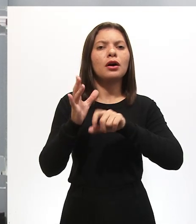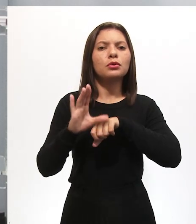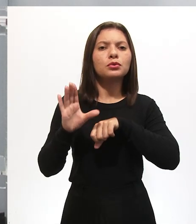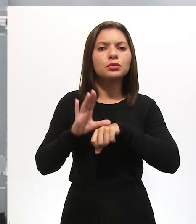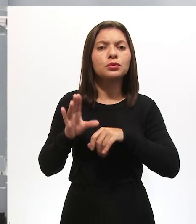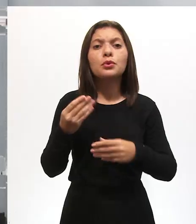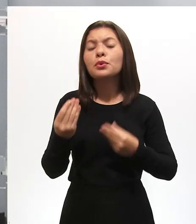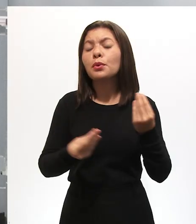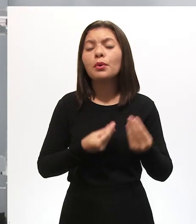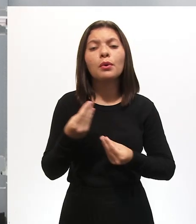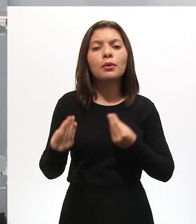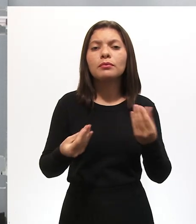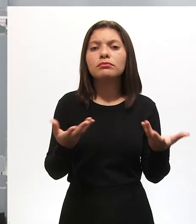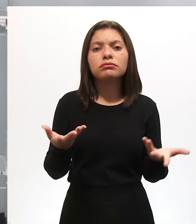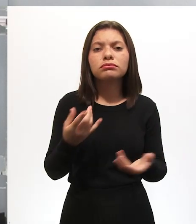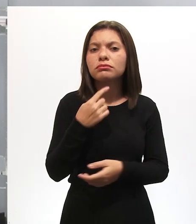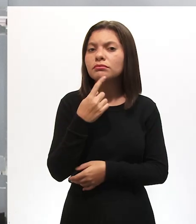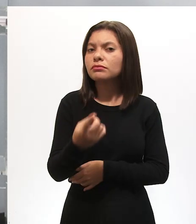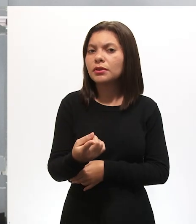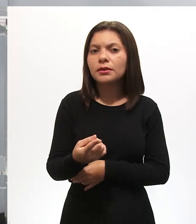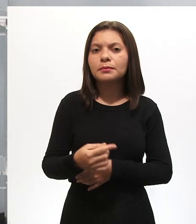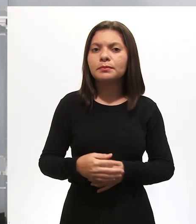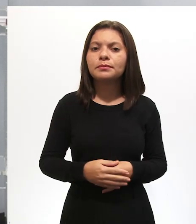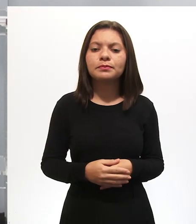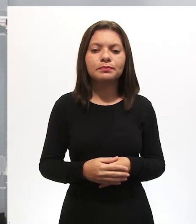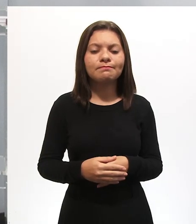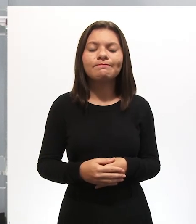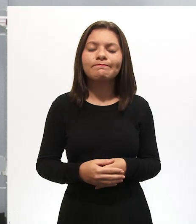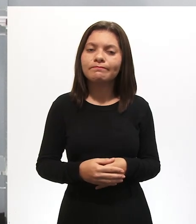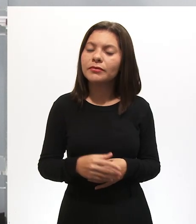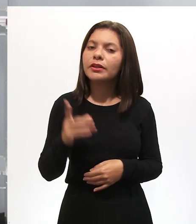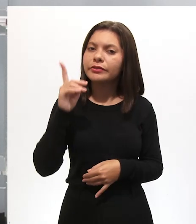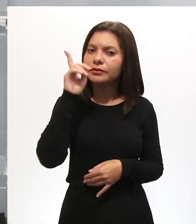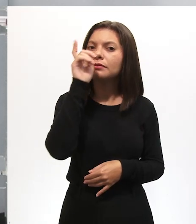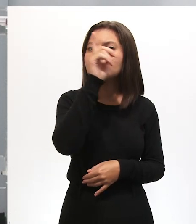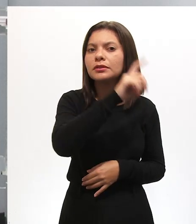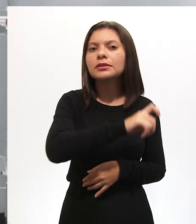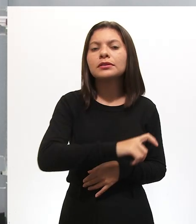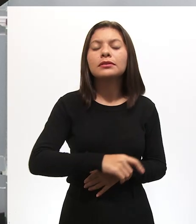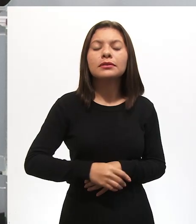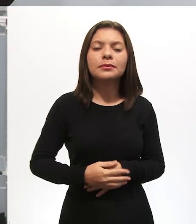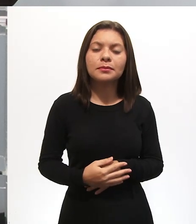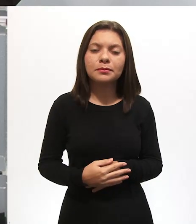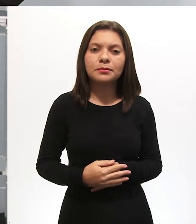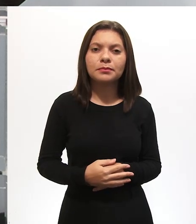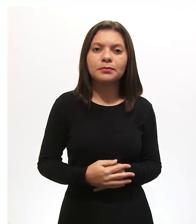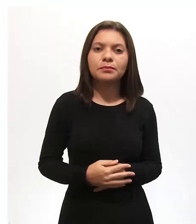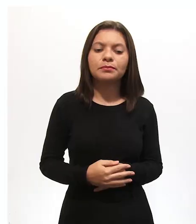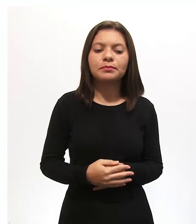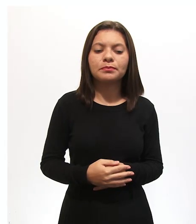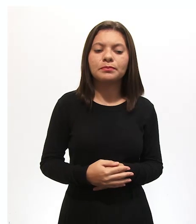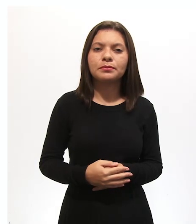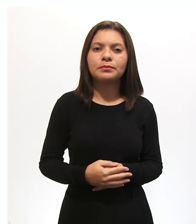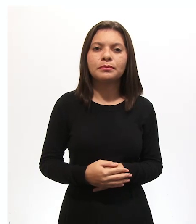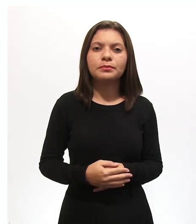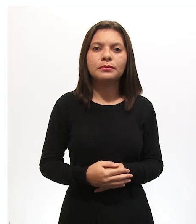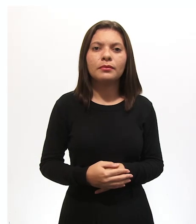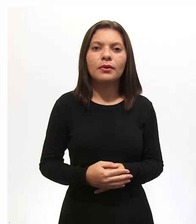vai conseguir continuar ofertando esse curso? É uma coisa um pouco complicada, né?